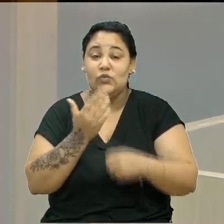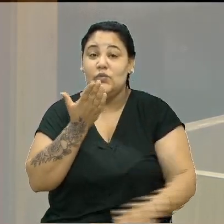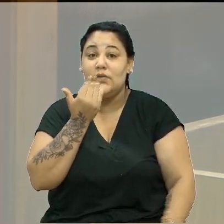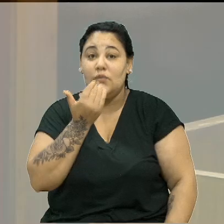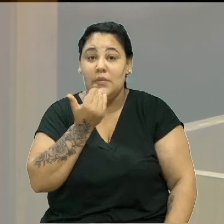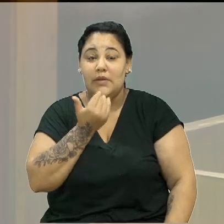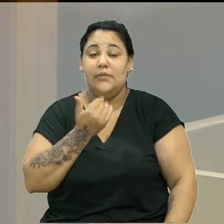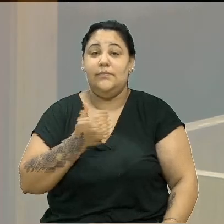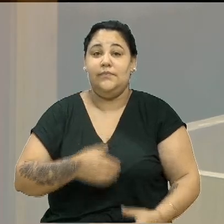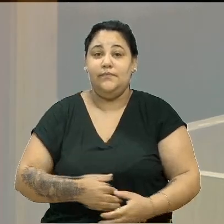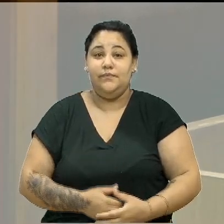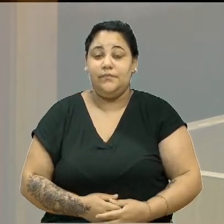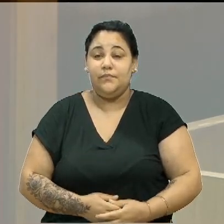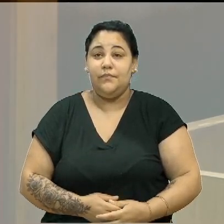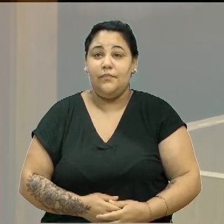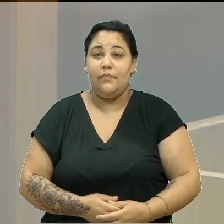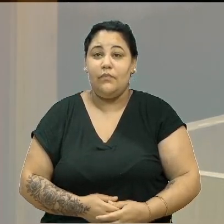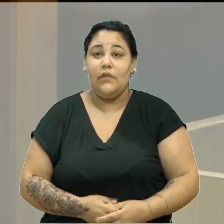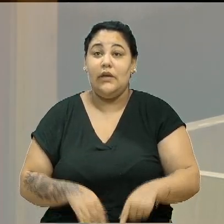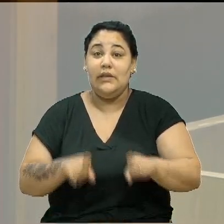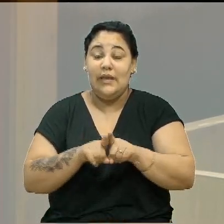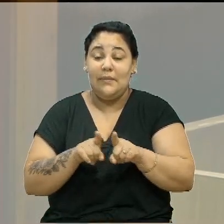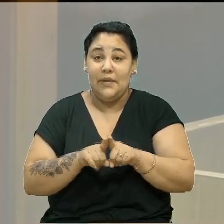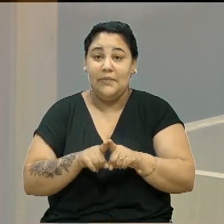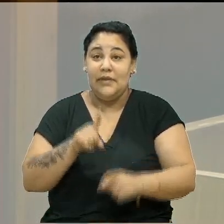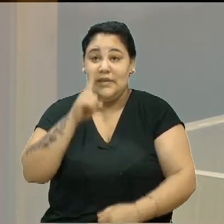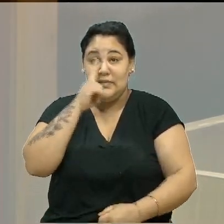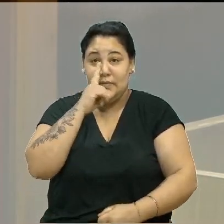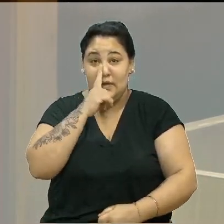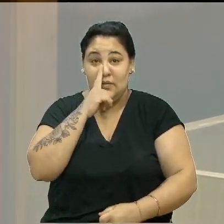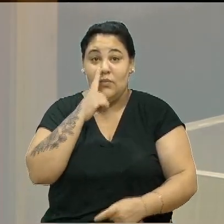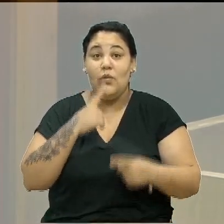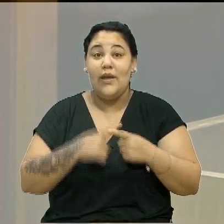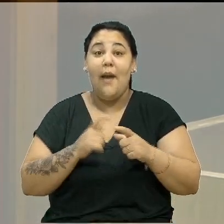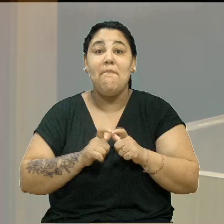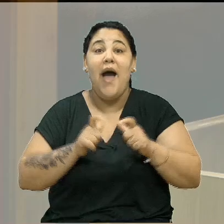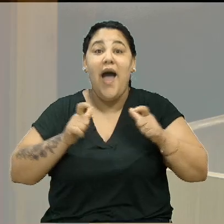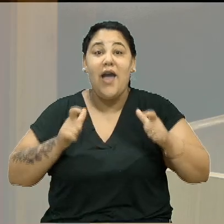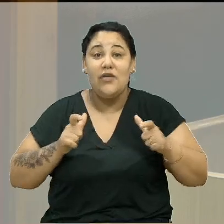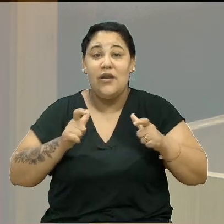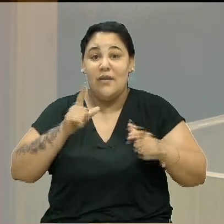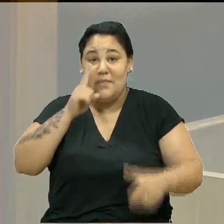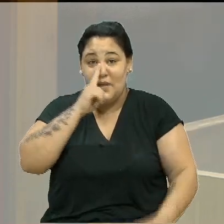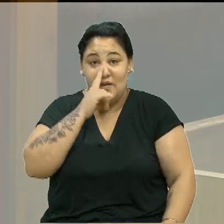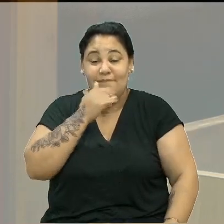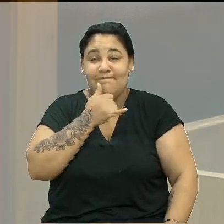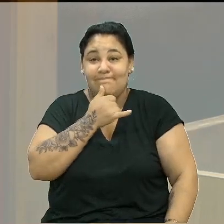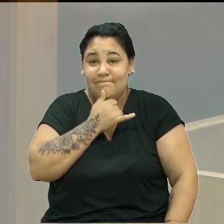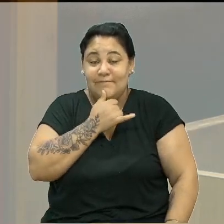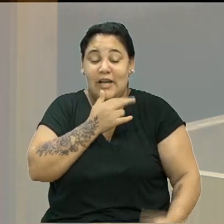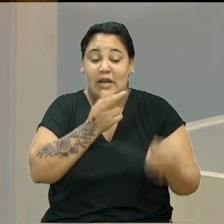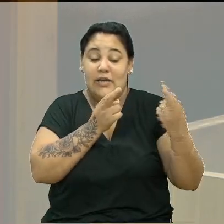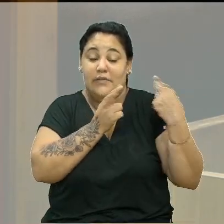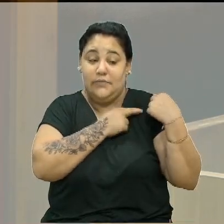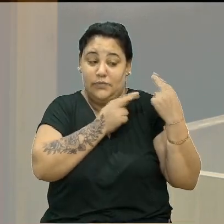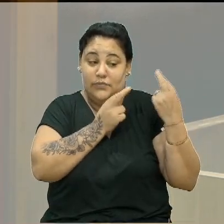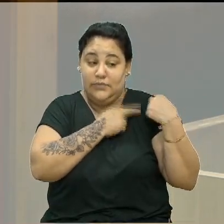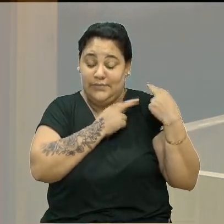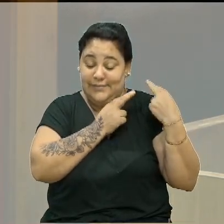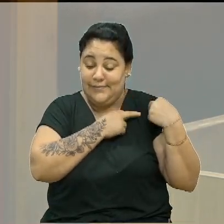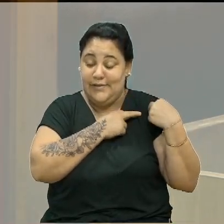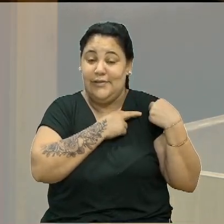alimentação. E para que as mães, porque a grande maioria, infelizmente ainda a responsabilidade dessas